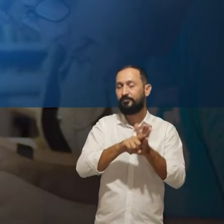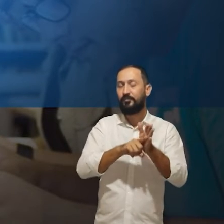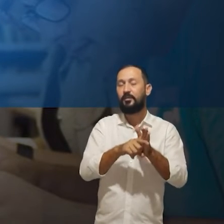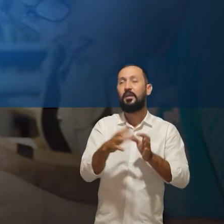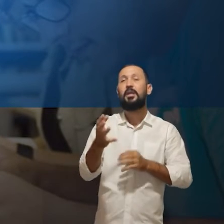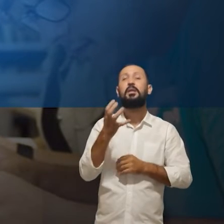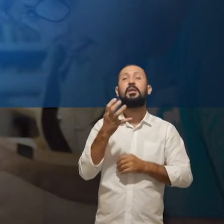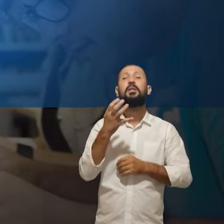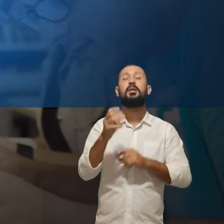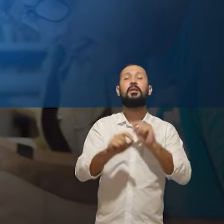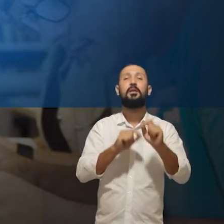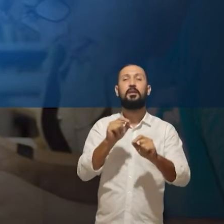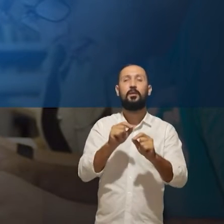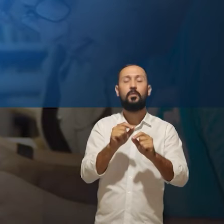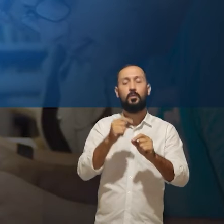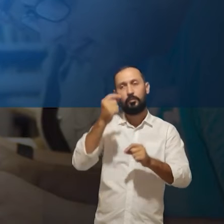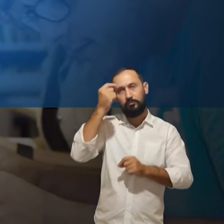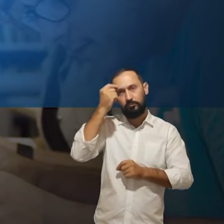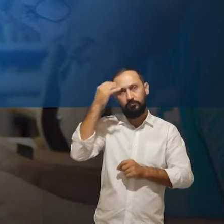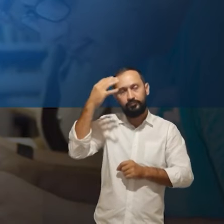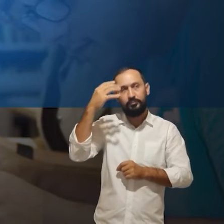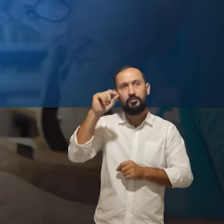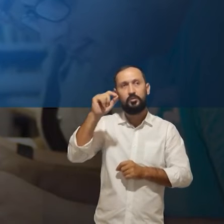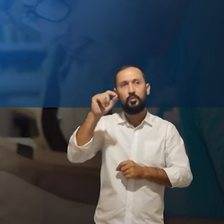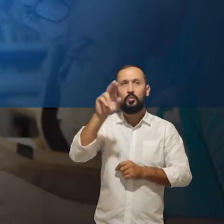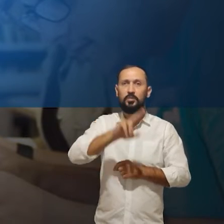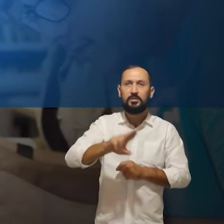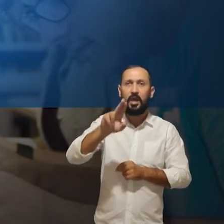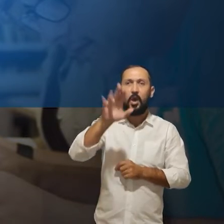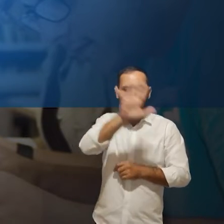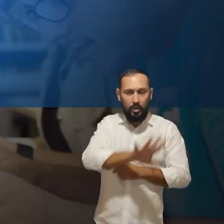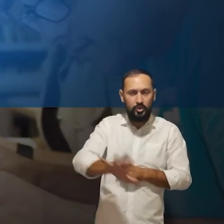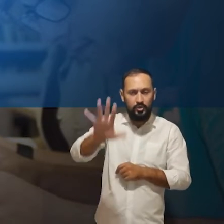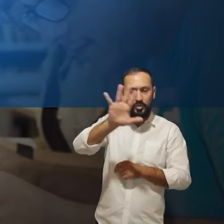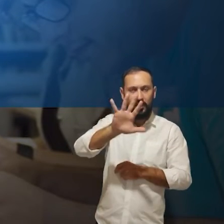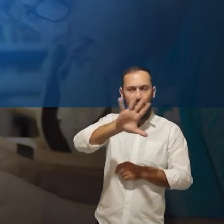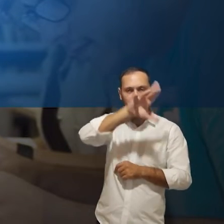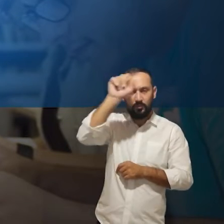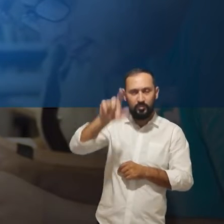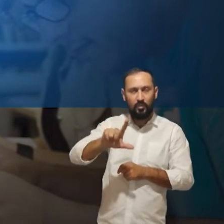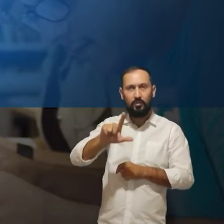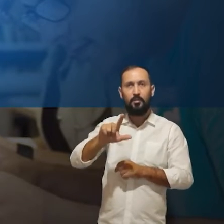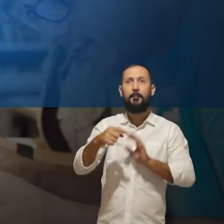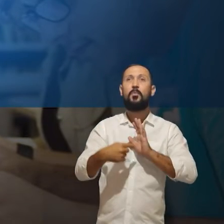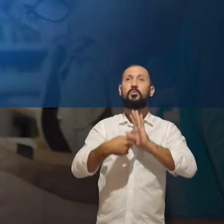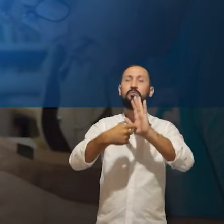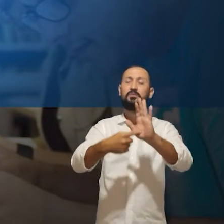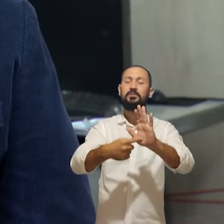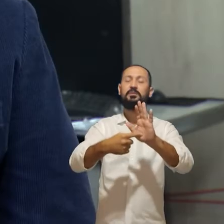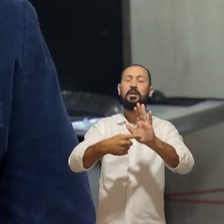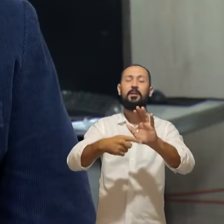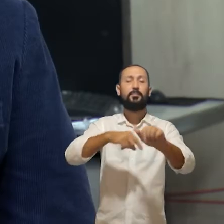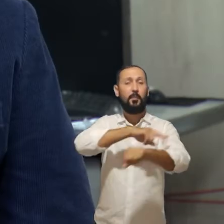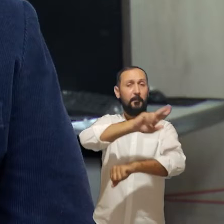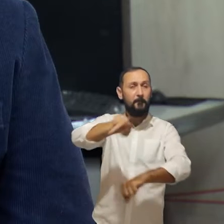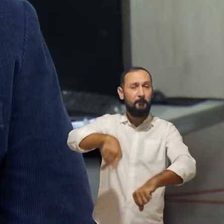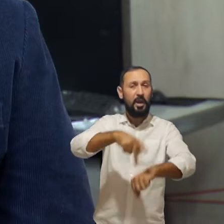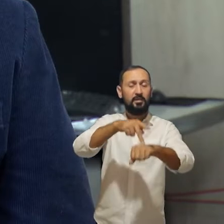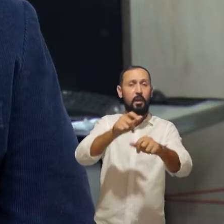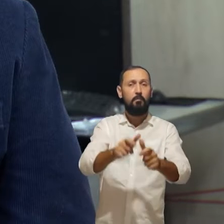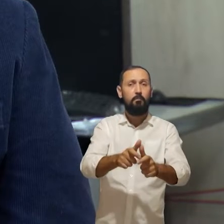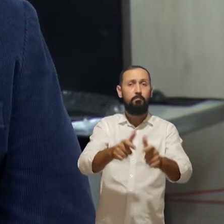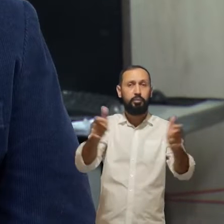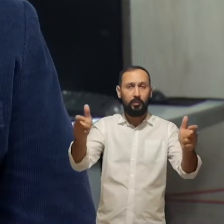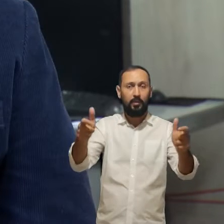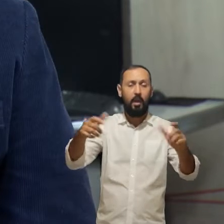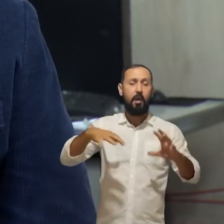que vislumbrava o ideal do regional para a esfera nacional, para as